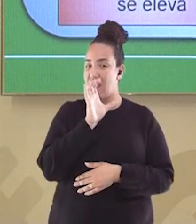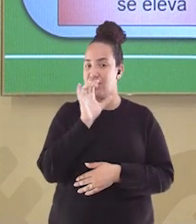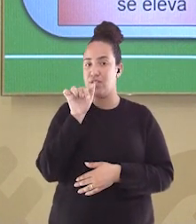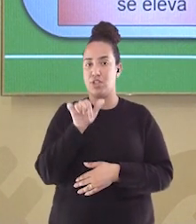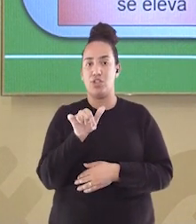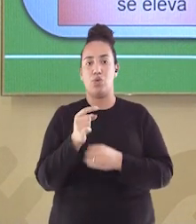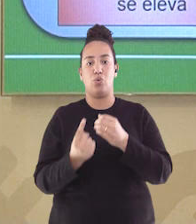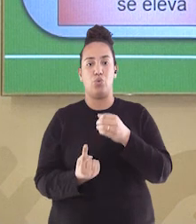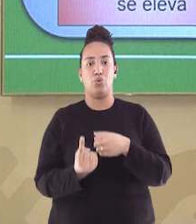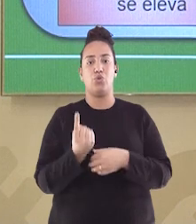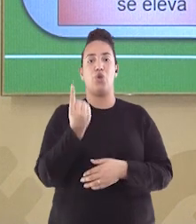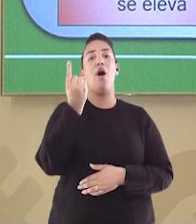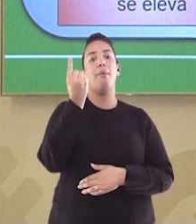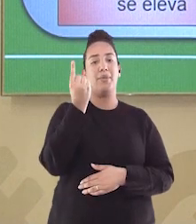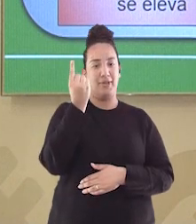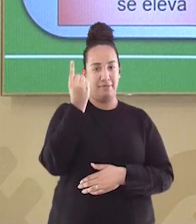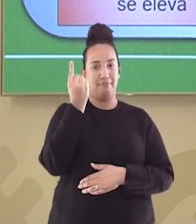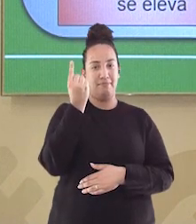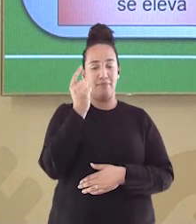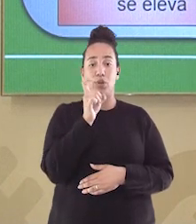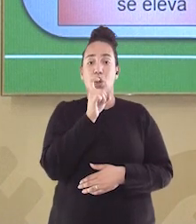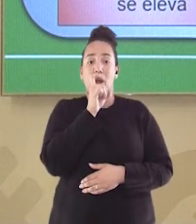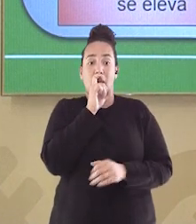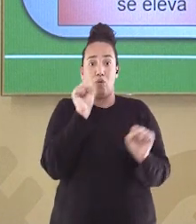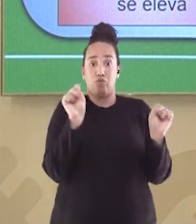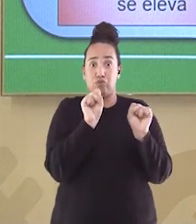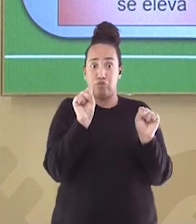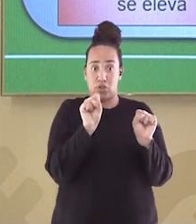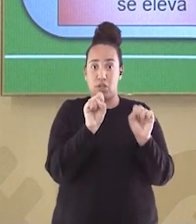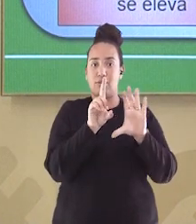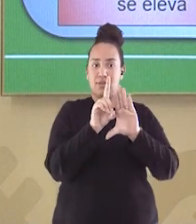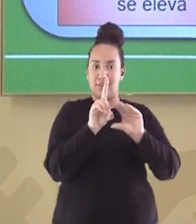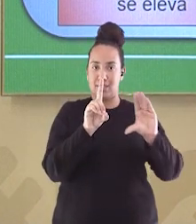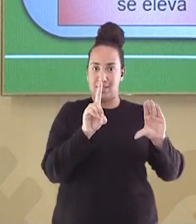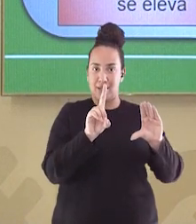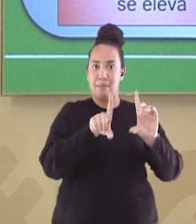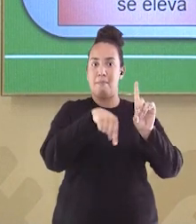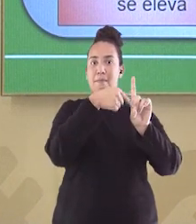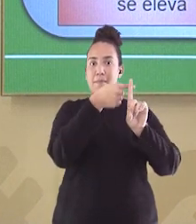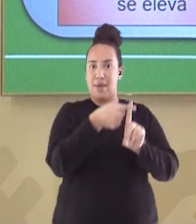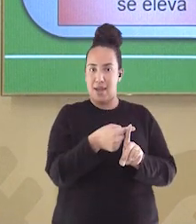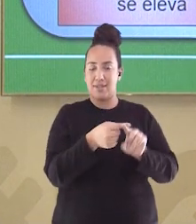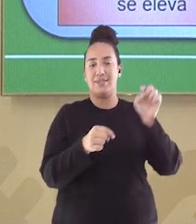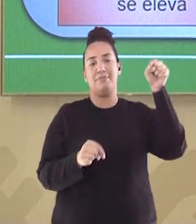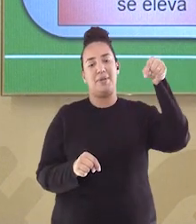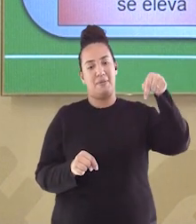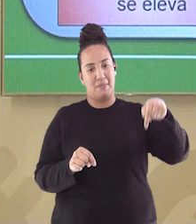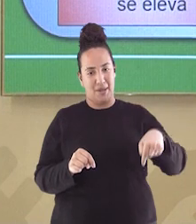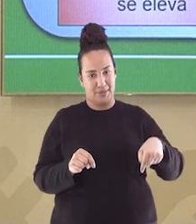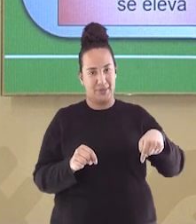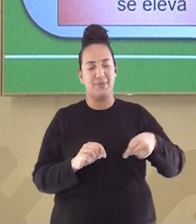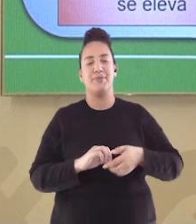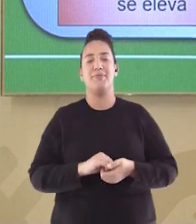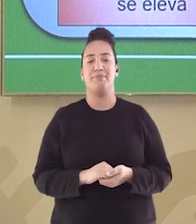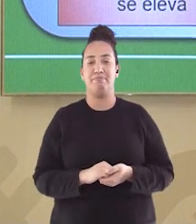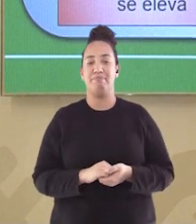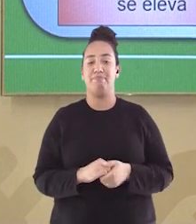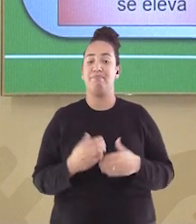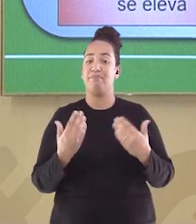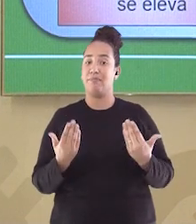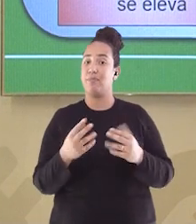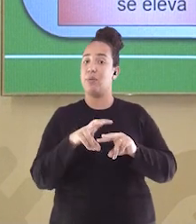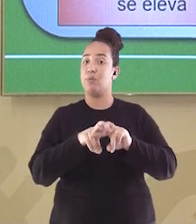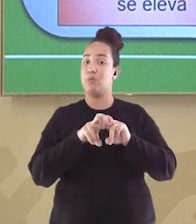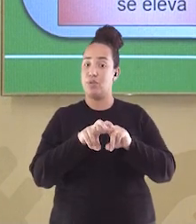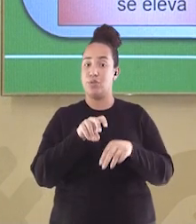eleva, né? É mais leve. Enquanto o ar frio, que é mais denso, se precipita, ele cai. Por isso, o